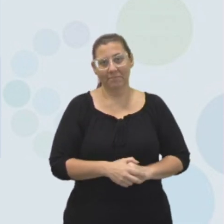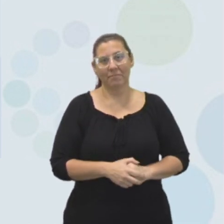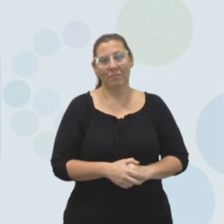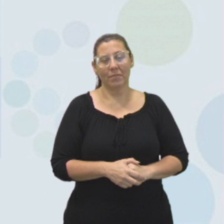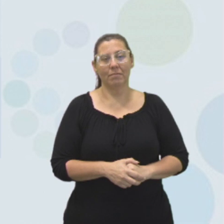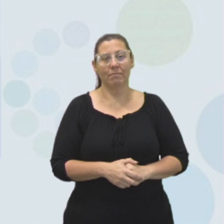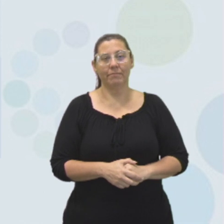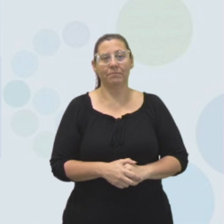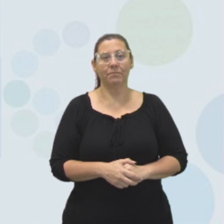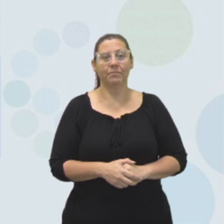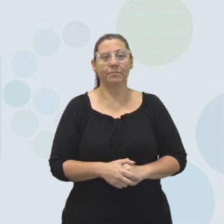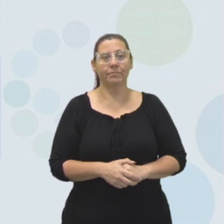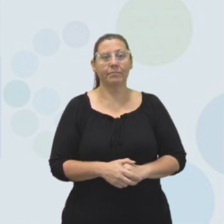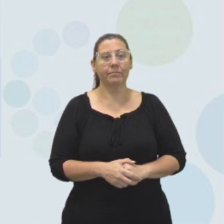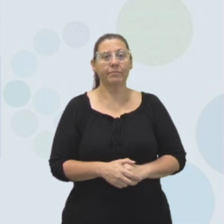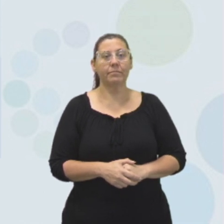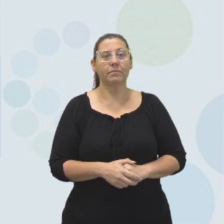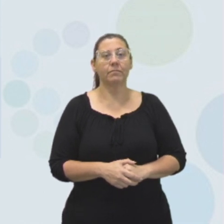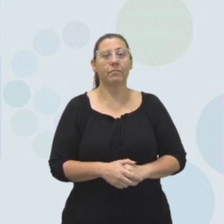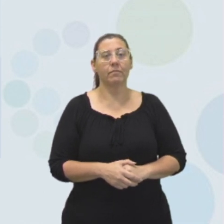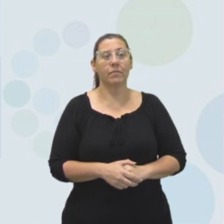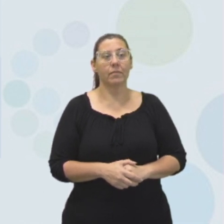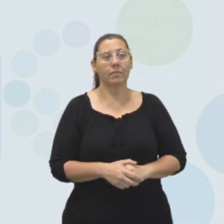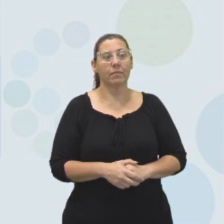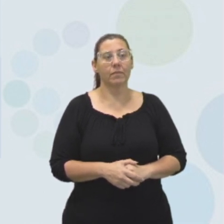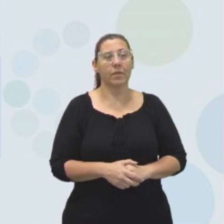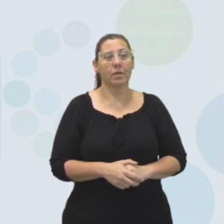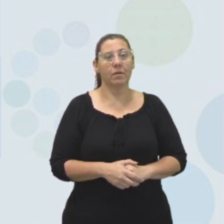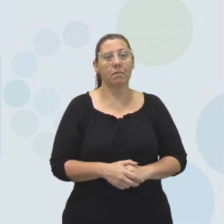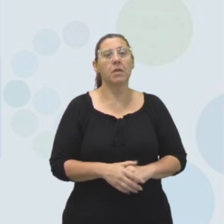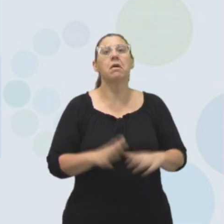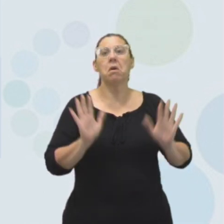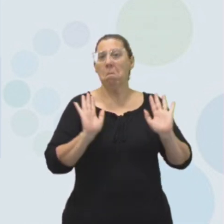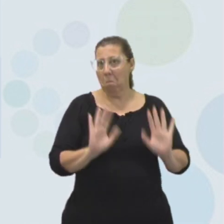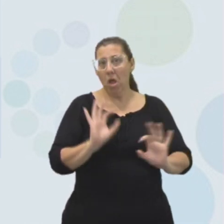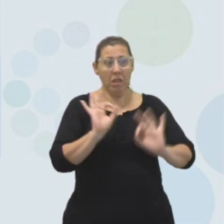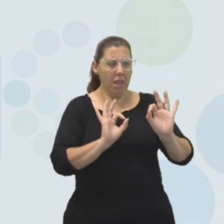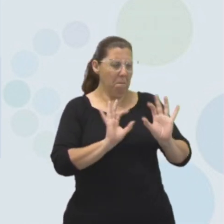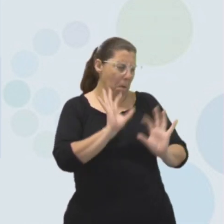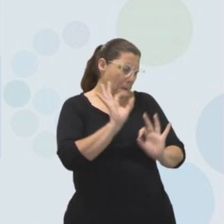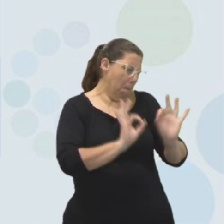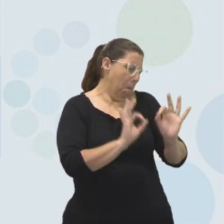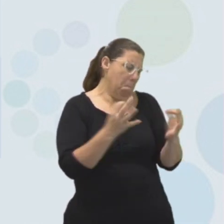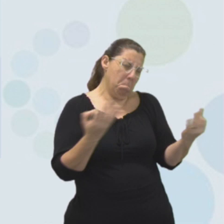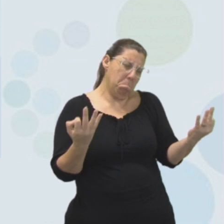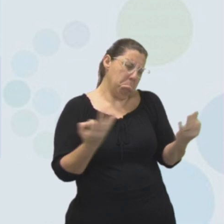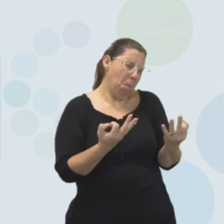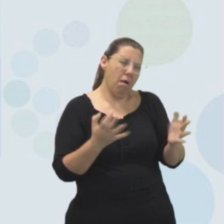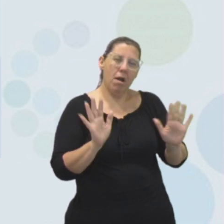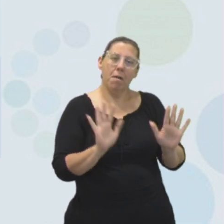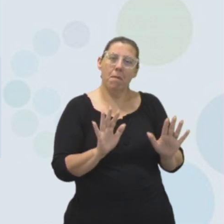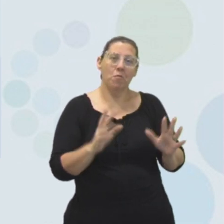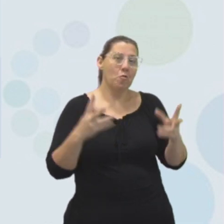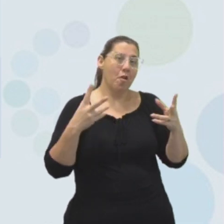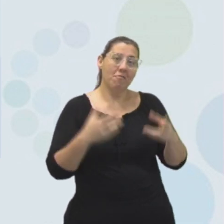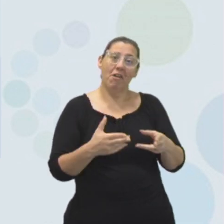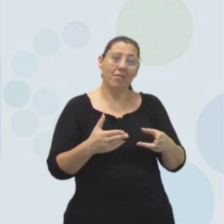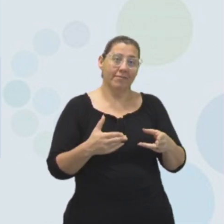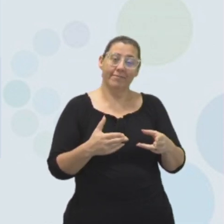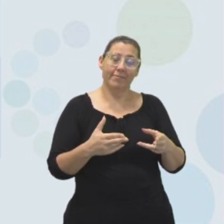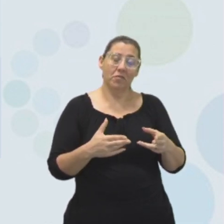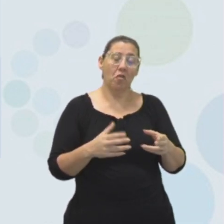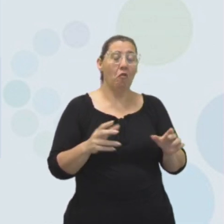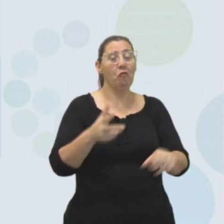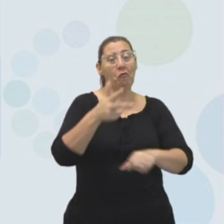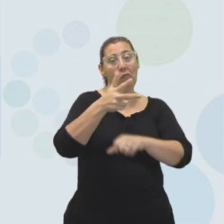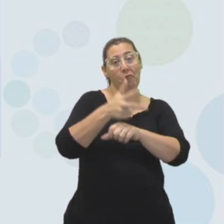sonoros, lindo, uma produção incrível. Produção incrível não é a mesma coisa de ser um vídeo que